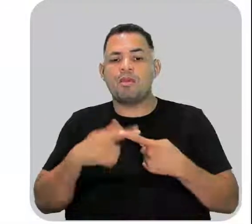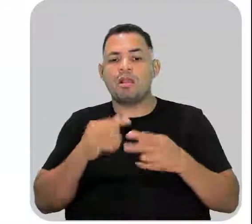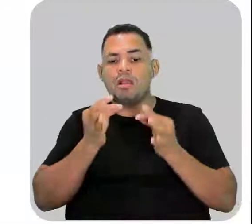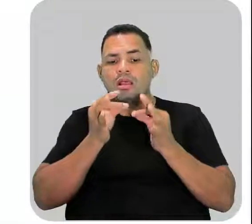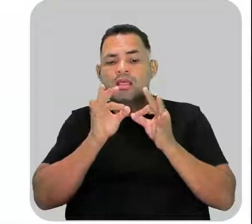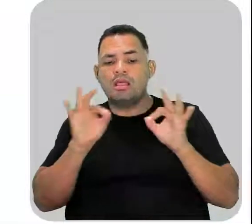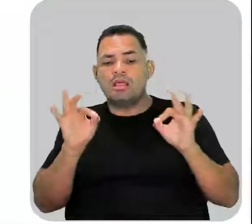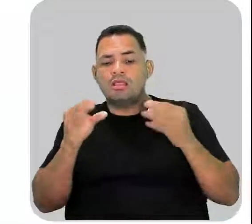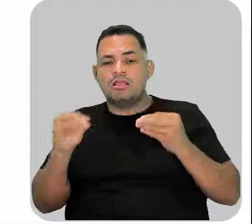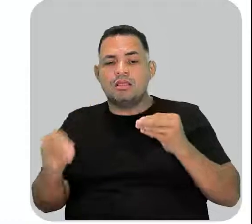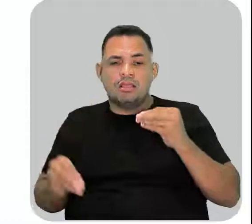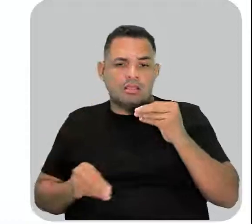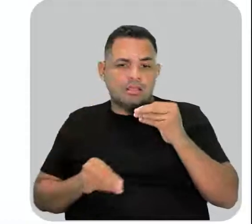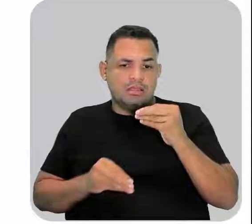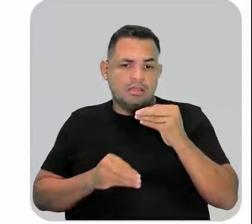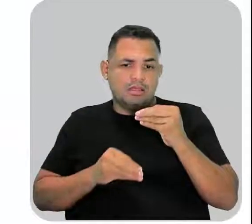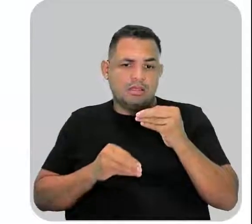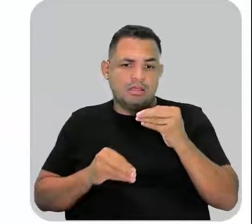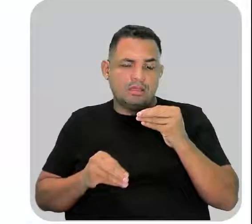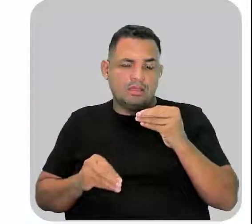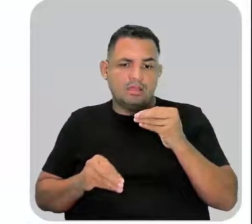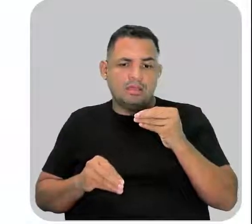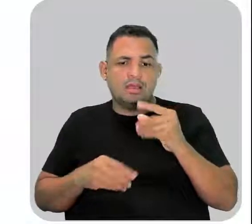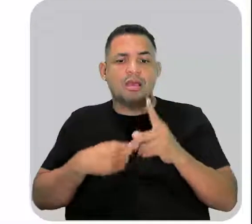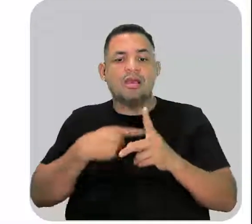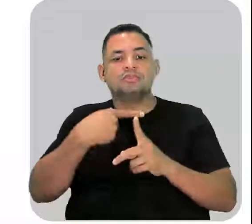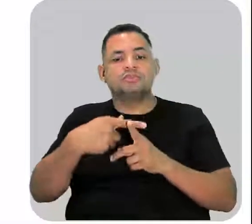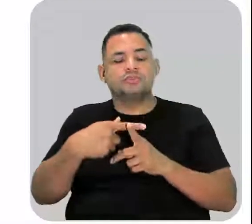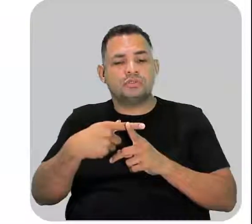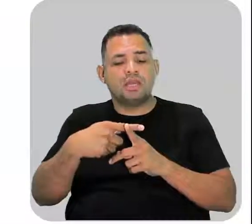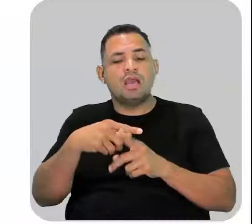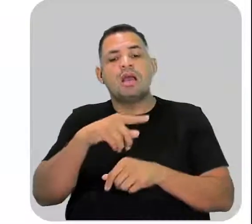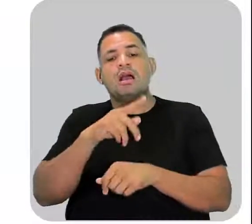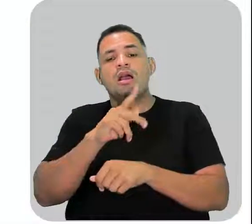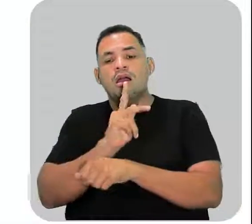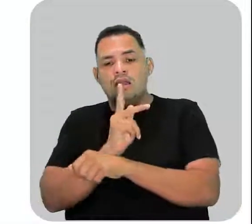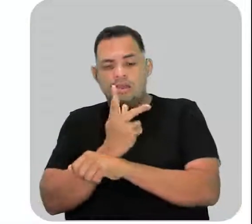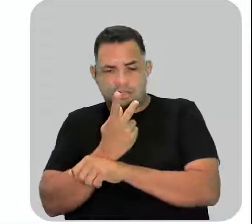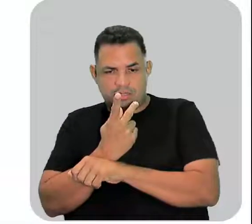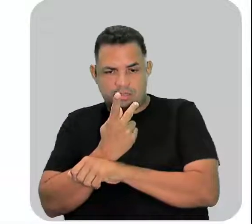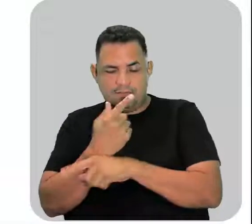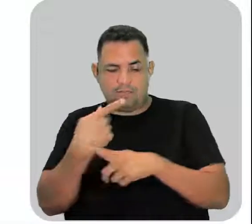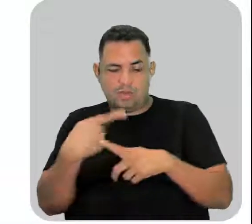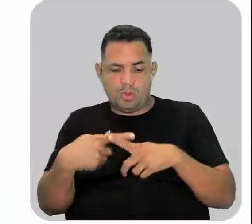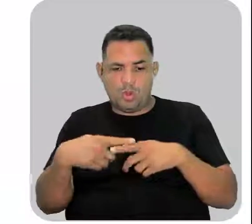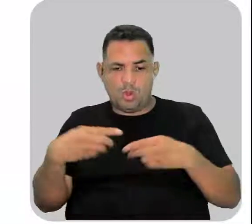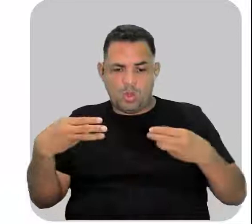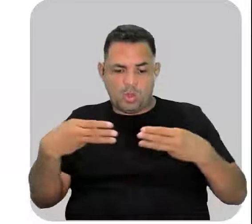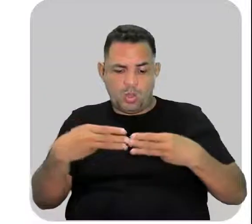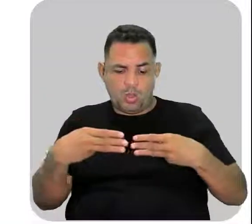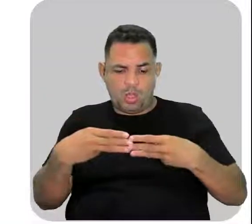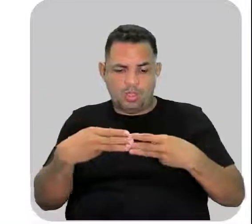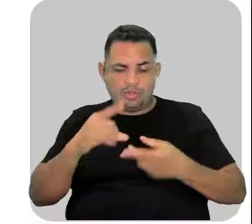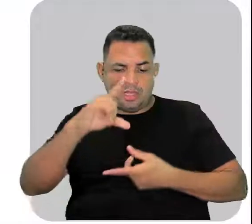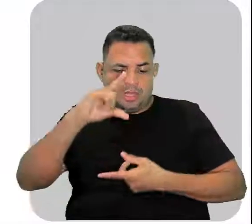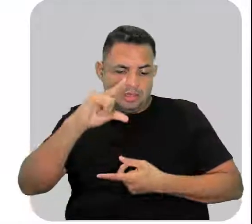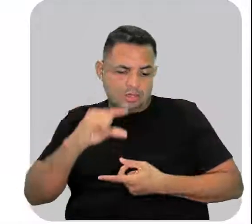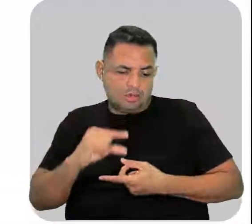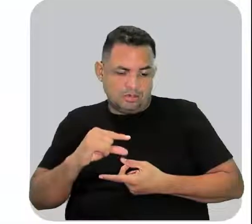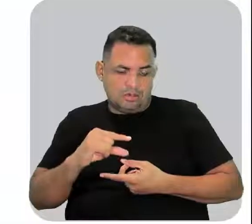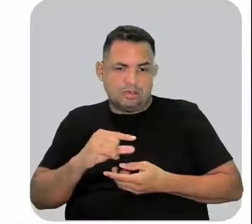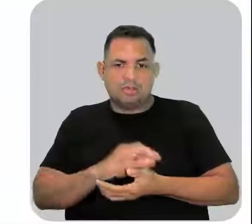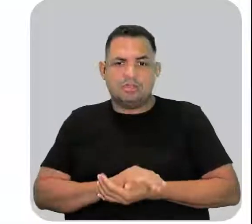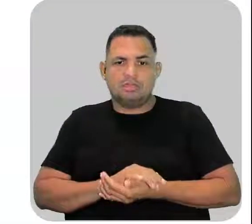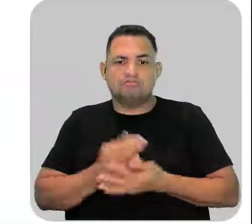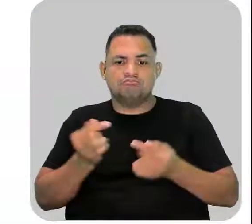vai adicionar hidrogênios àqueles carbonos que estão participando da ligação tripla, até reduzir essa ligação